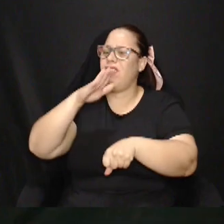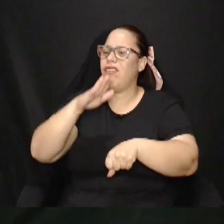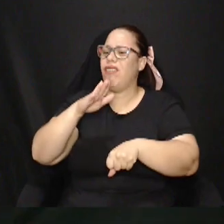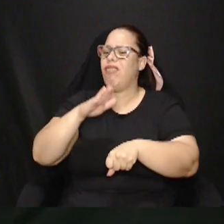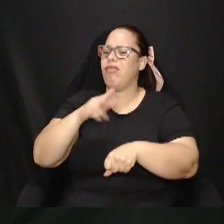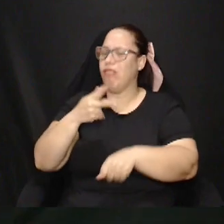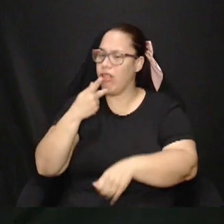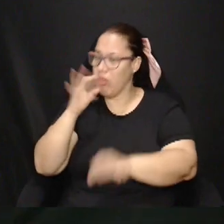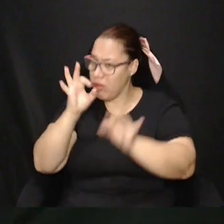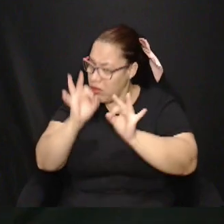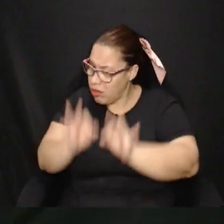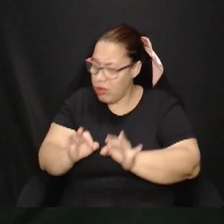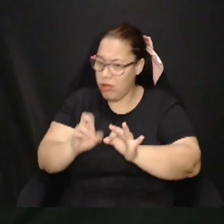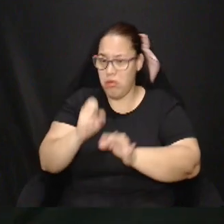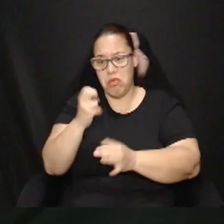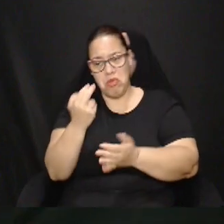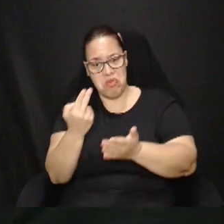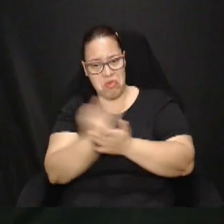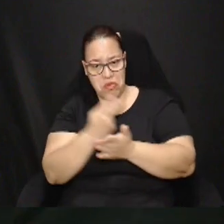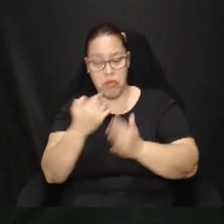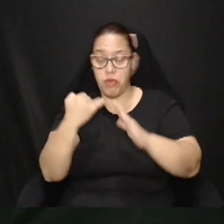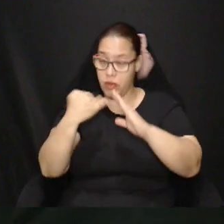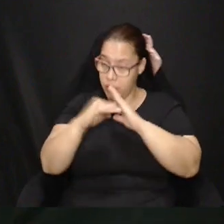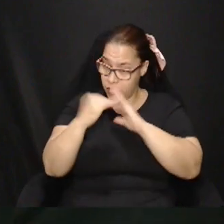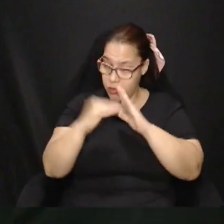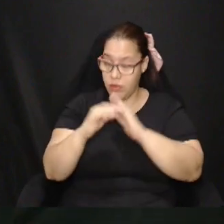essa questão. Então, manda pra gente aí,